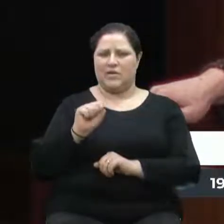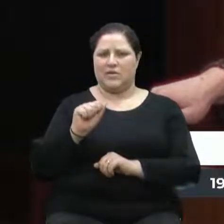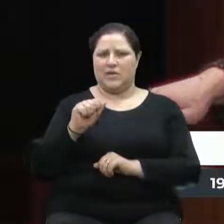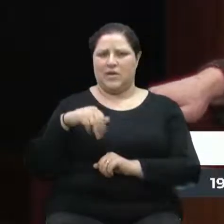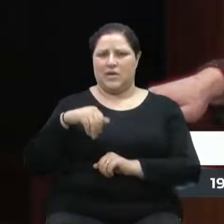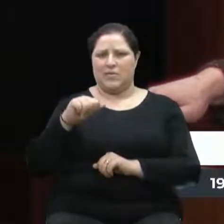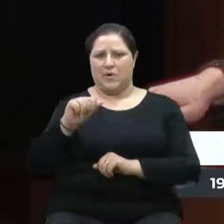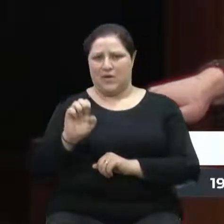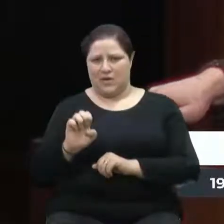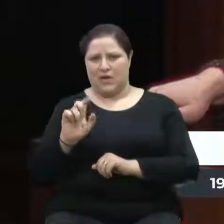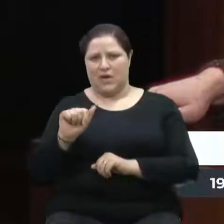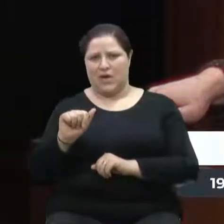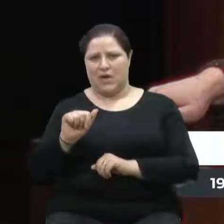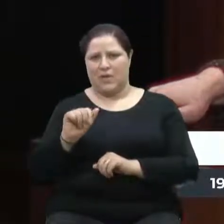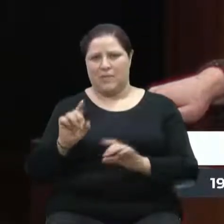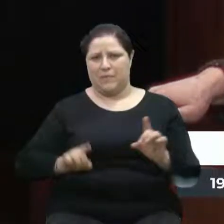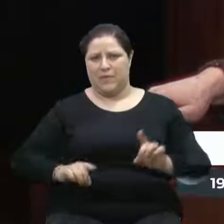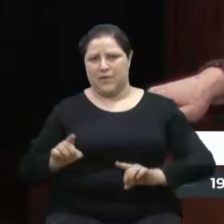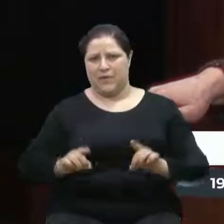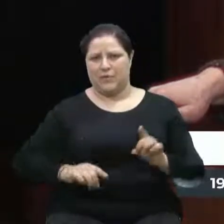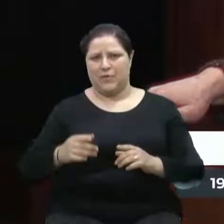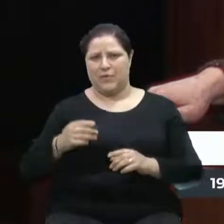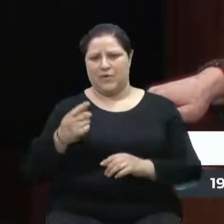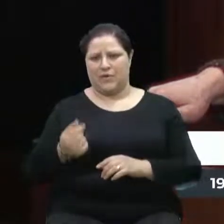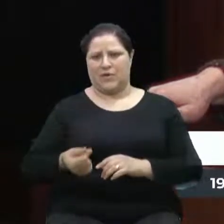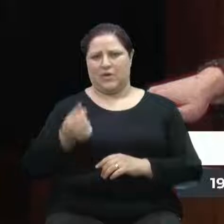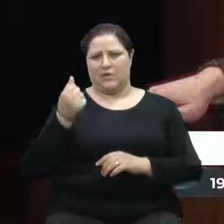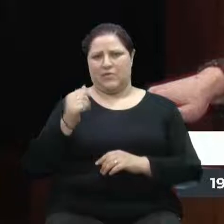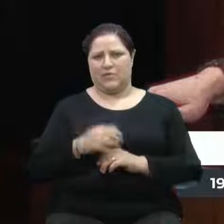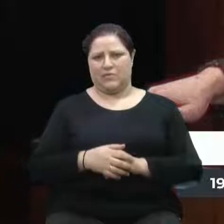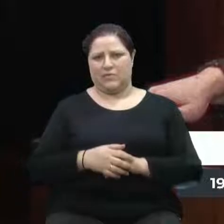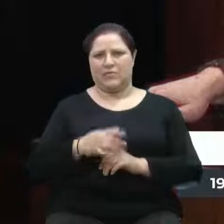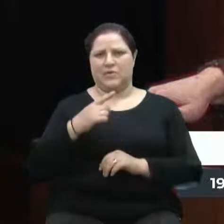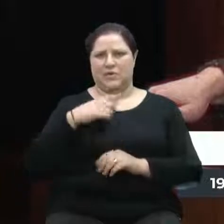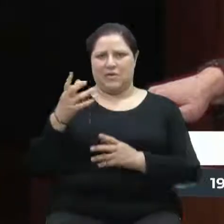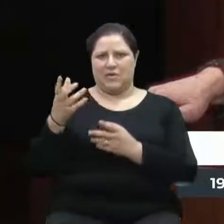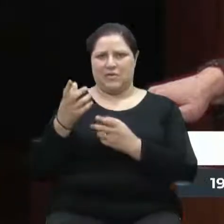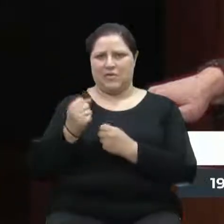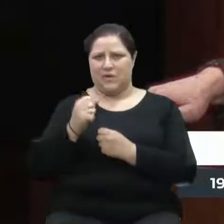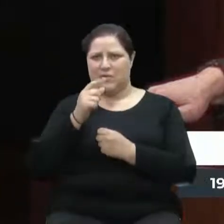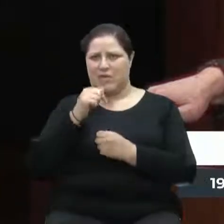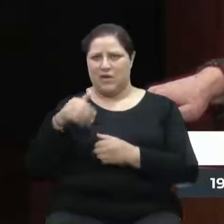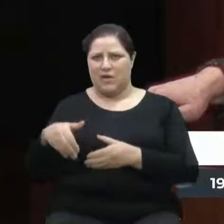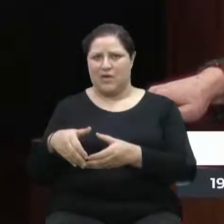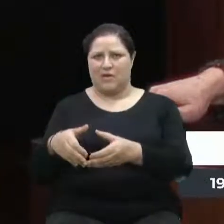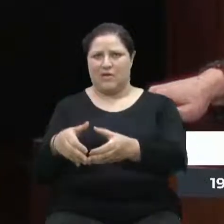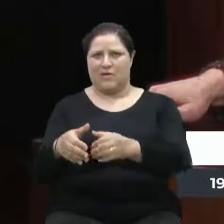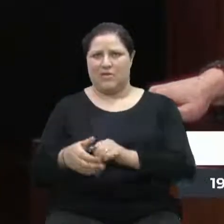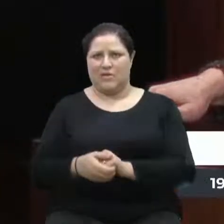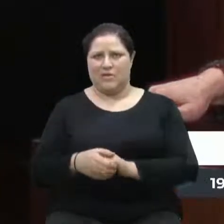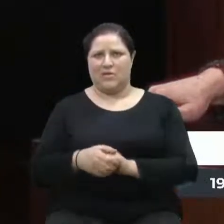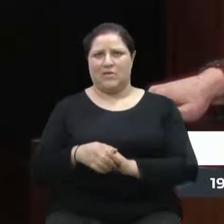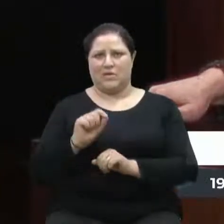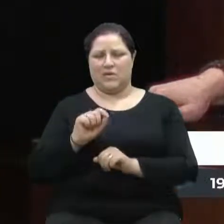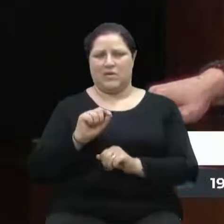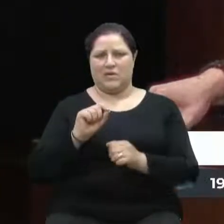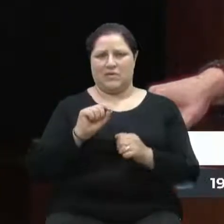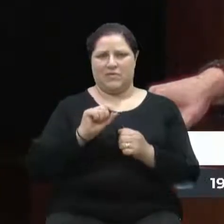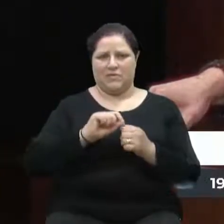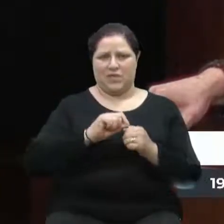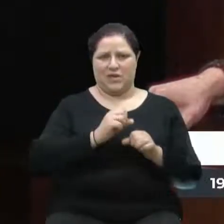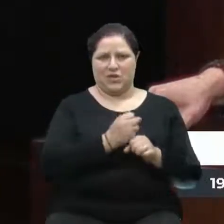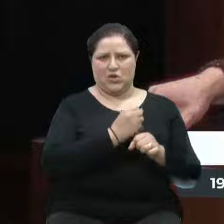SAMAI que recebe para a rede de esgoto, e quem faz é obras. Quem tem que receber isso é obras. E